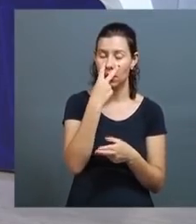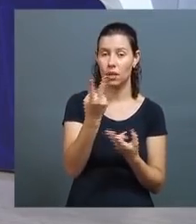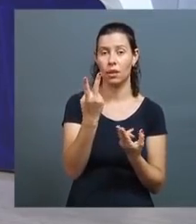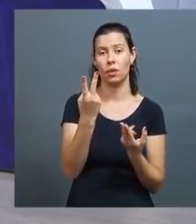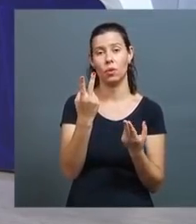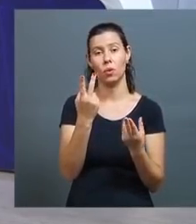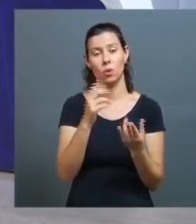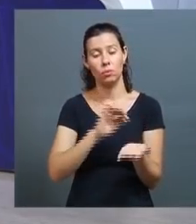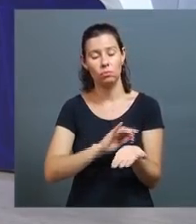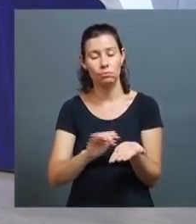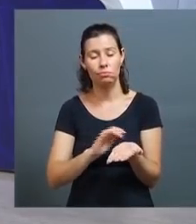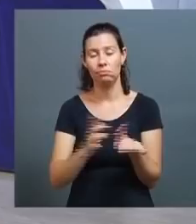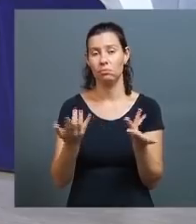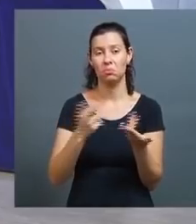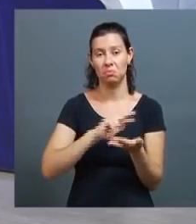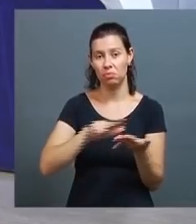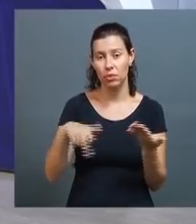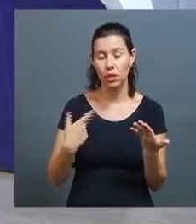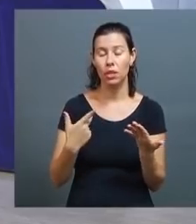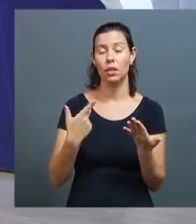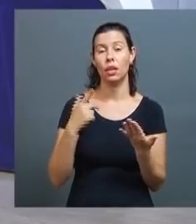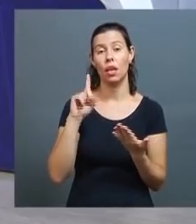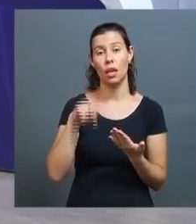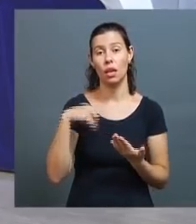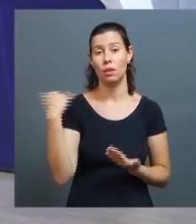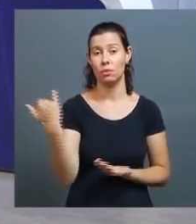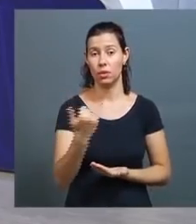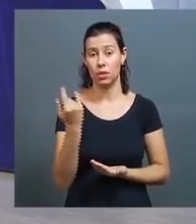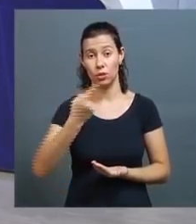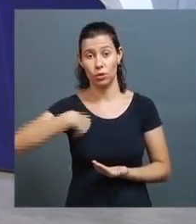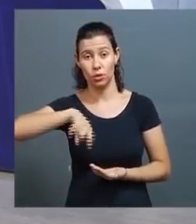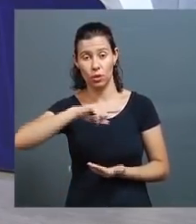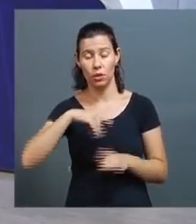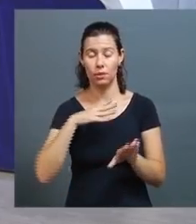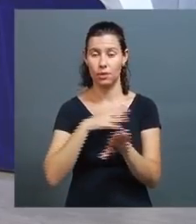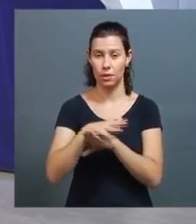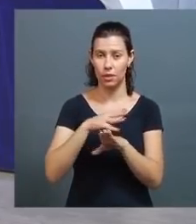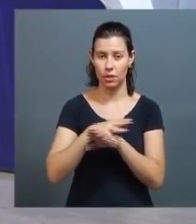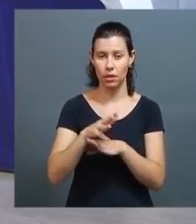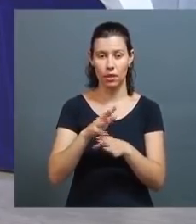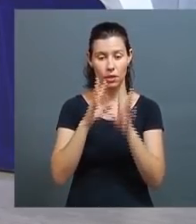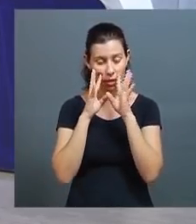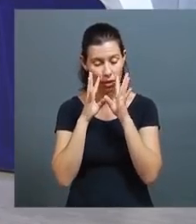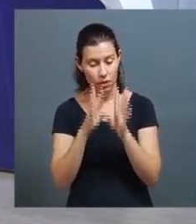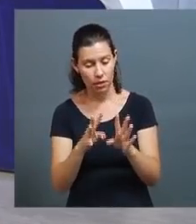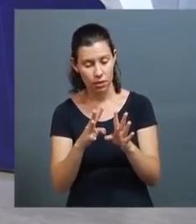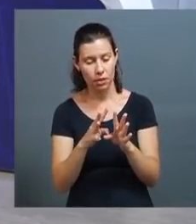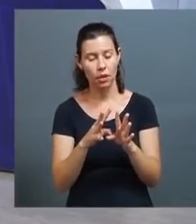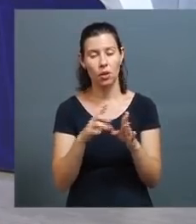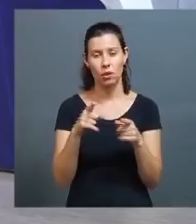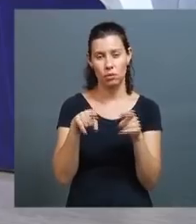sensorial, é importante a gente tentar ter esse treinamento da atenção básica também,